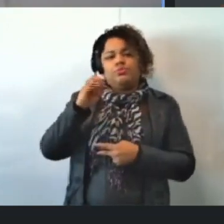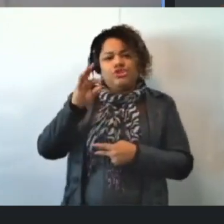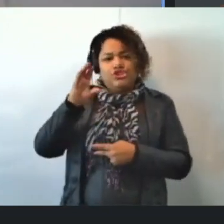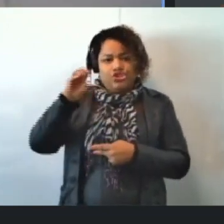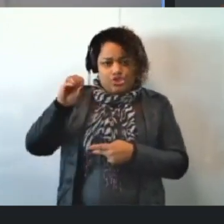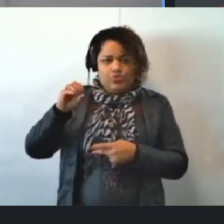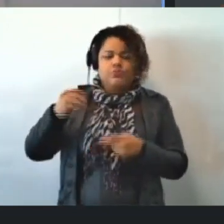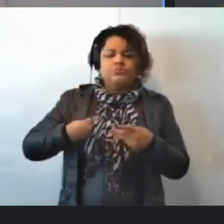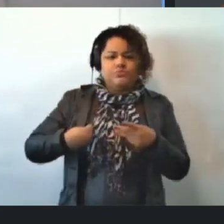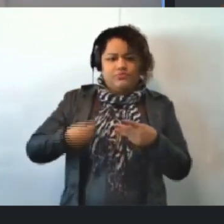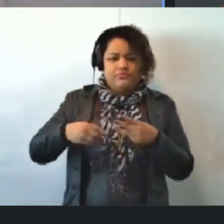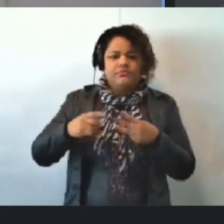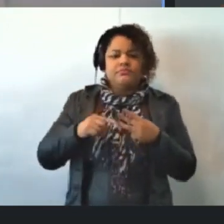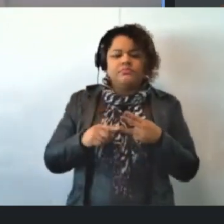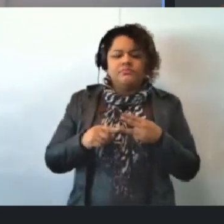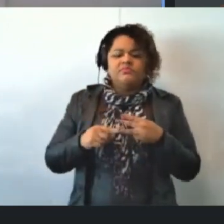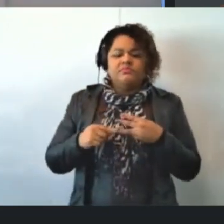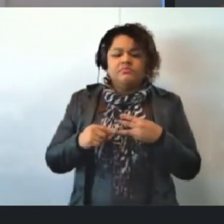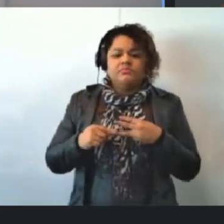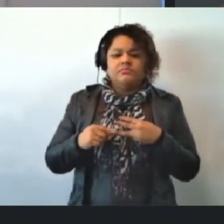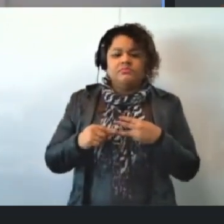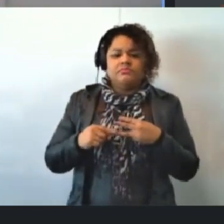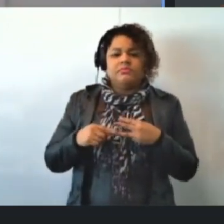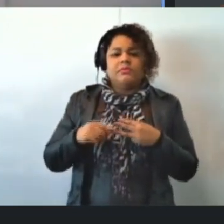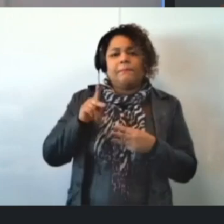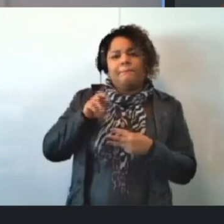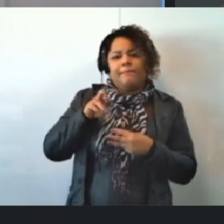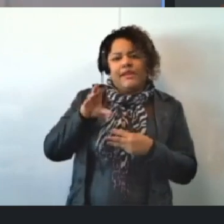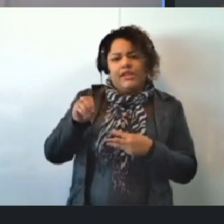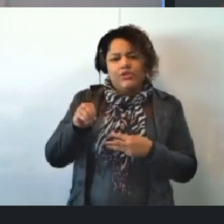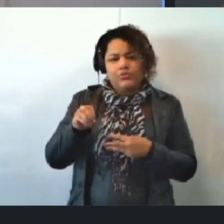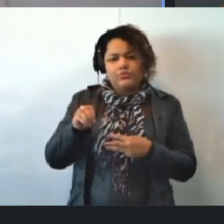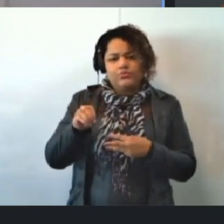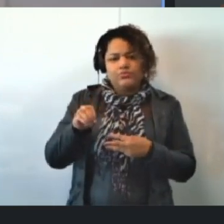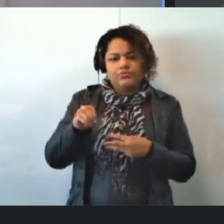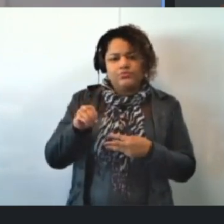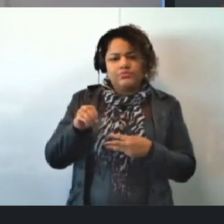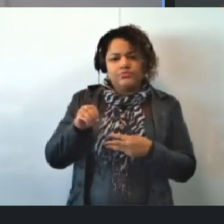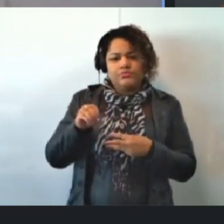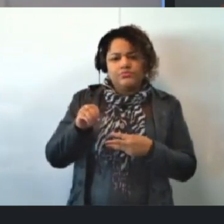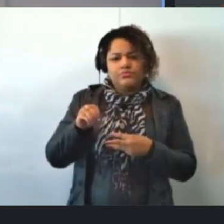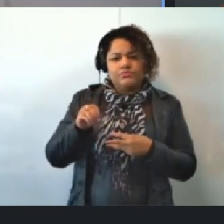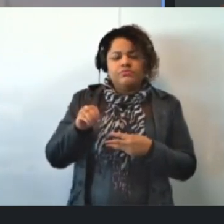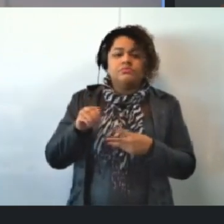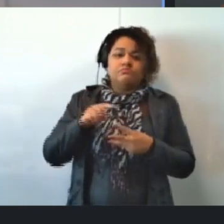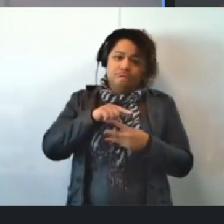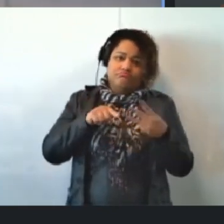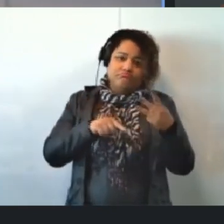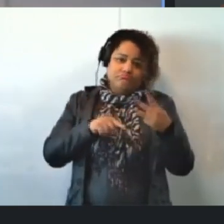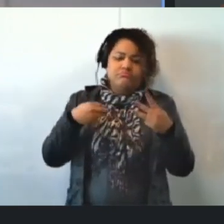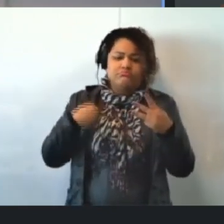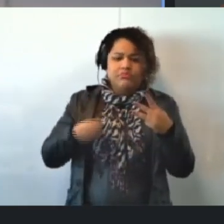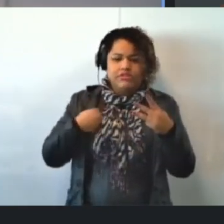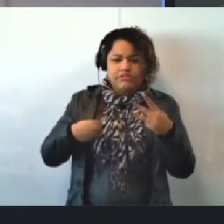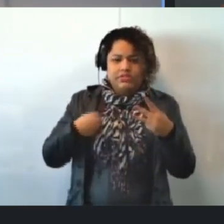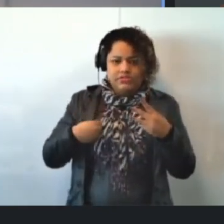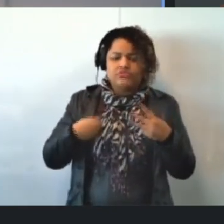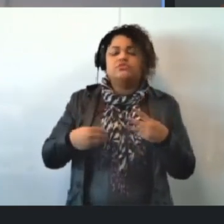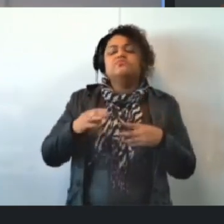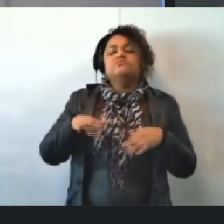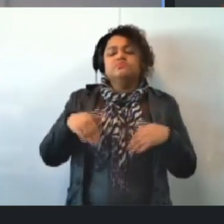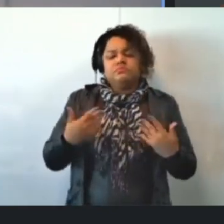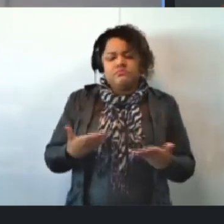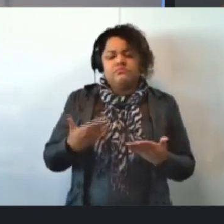Luiz. Vereador Preto. Com a presença, então, de três vereadores, dou início aos trabalhos.